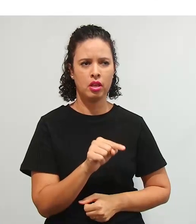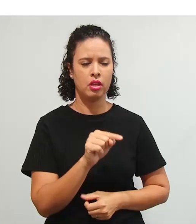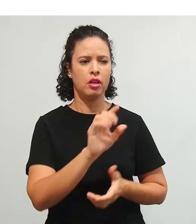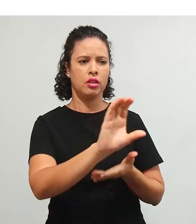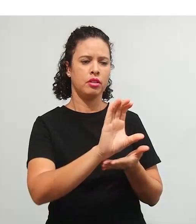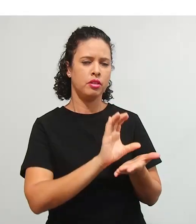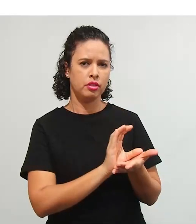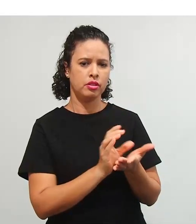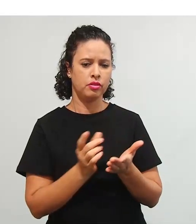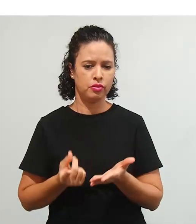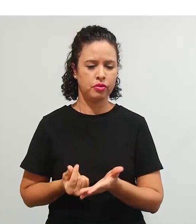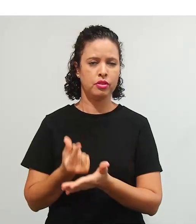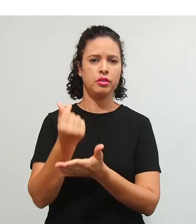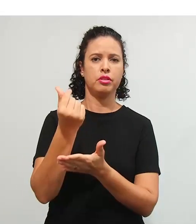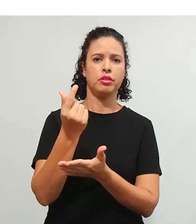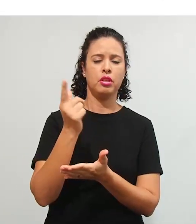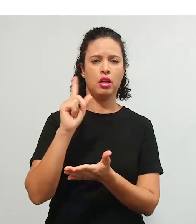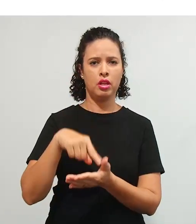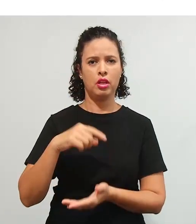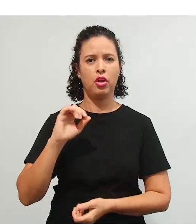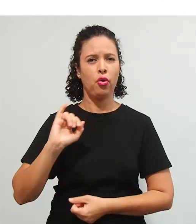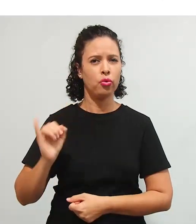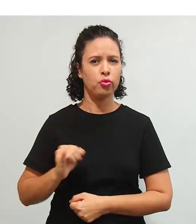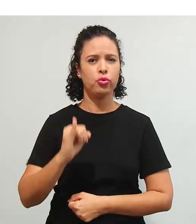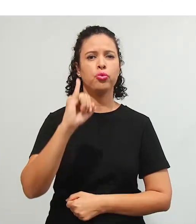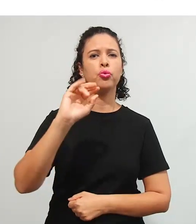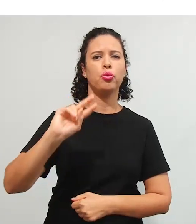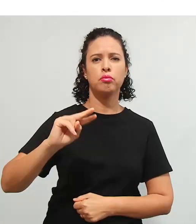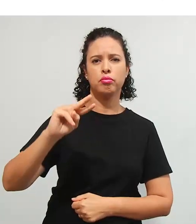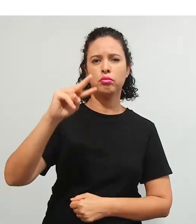financeiras. São as receitas de juros.